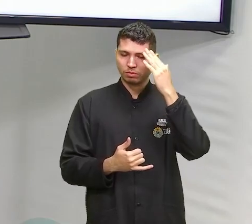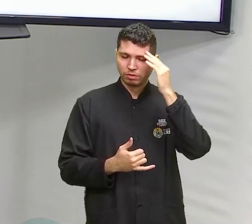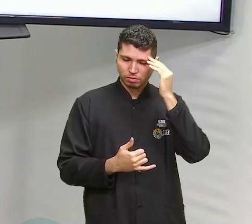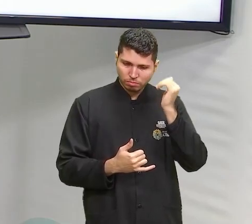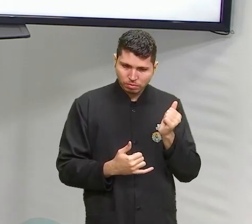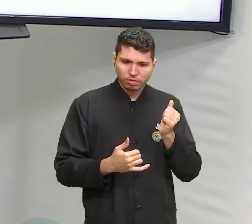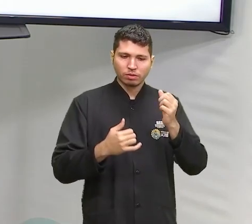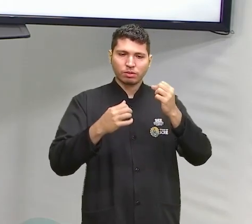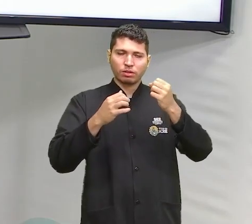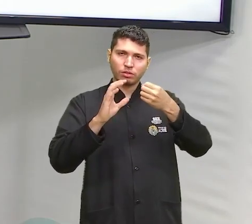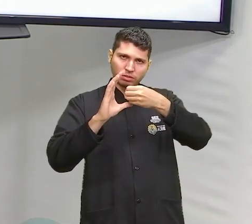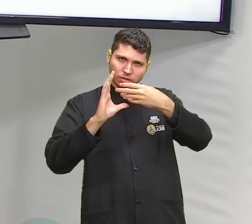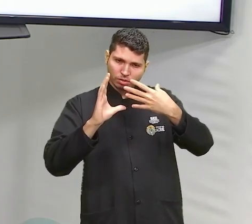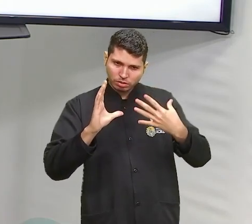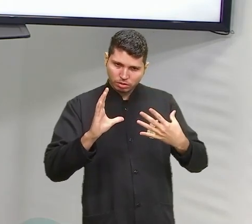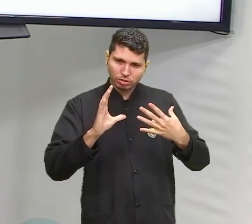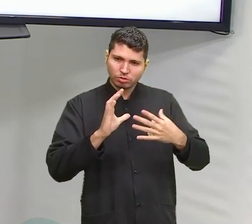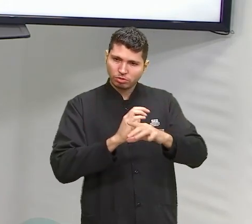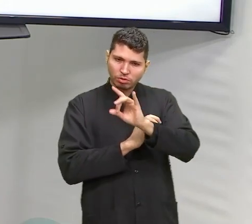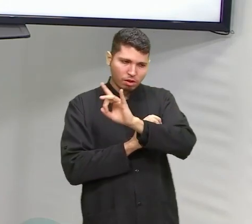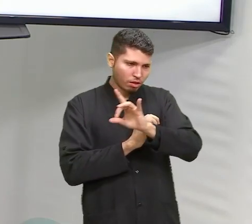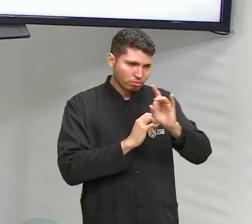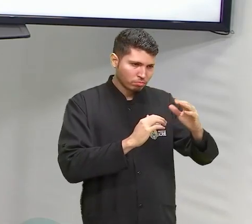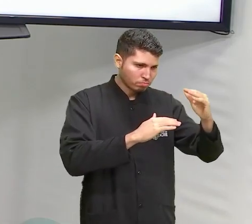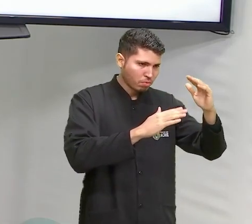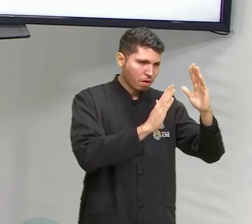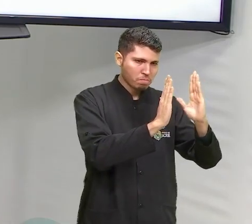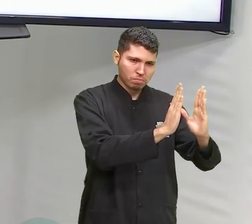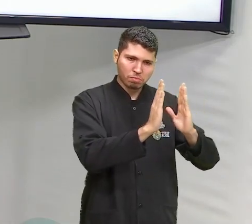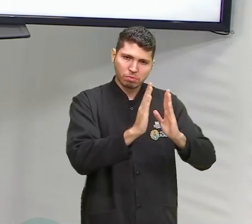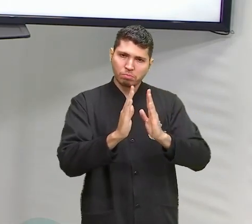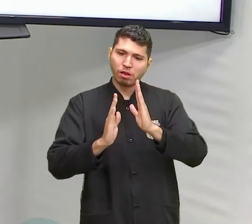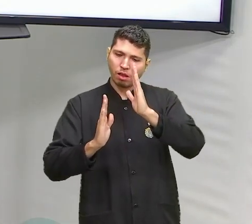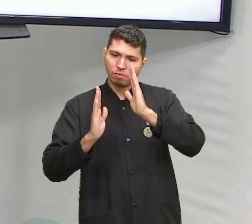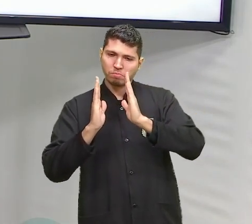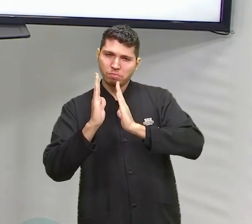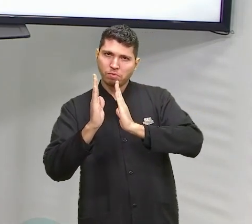justamente para a gente conseguir resolver tanto as teóricas quanto as questões que envolvem cálculo.